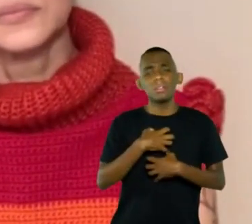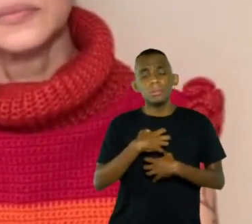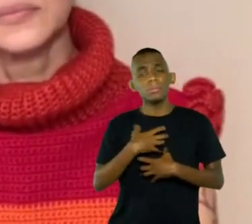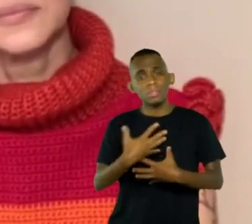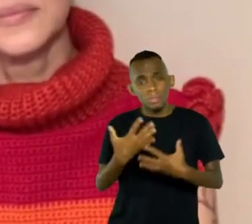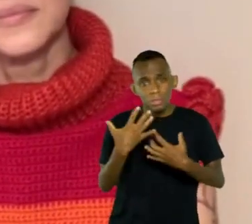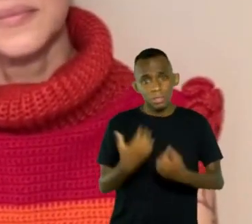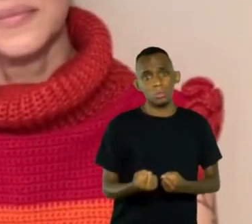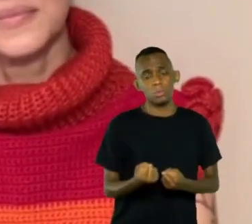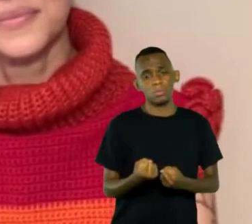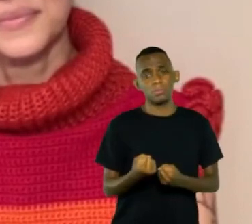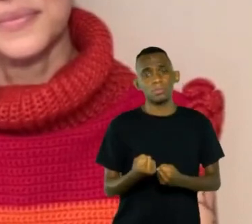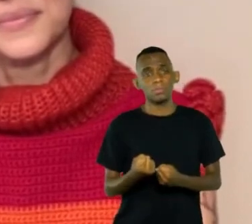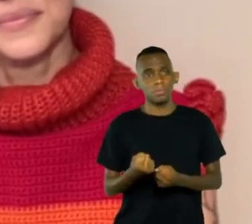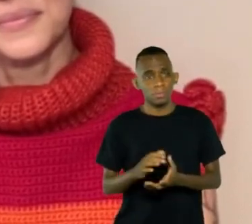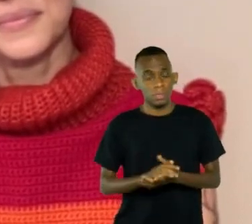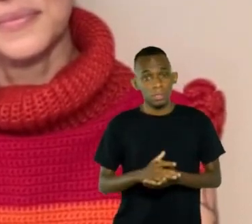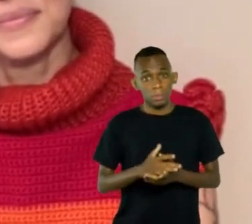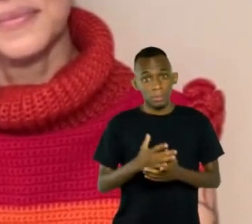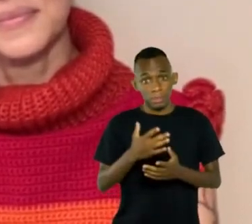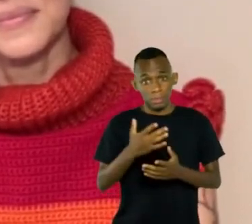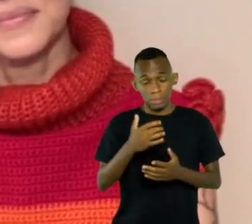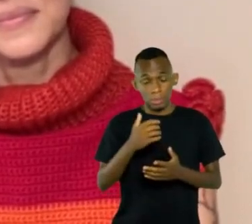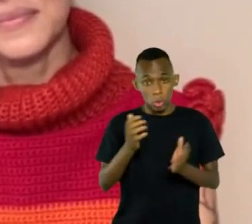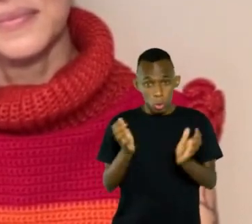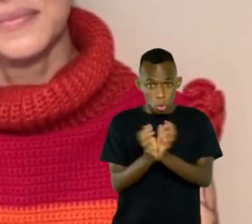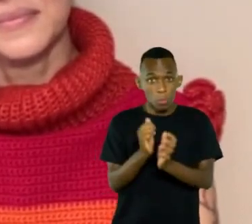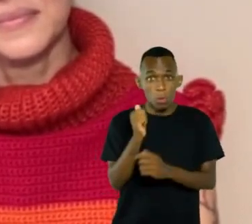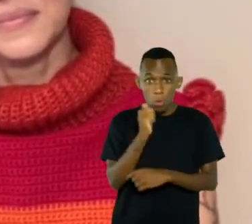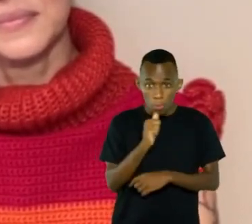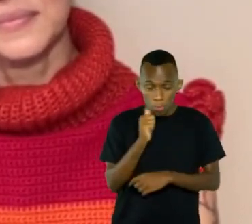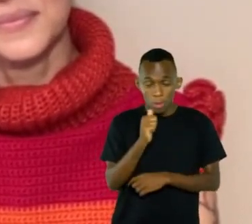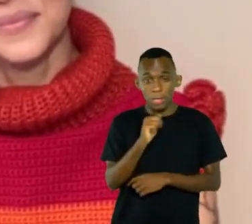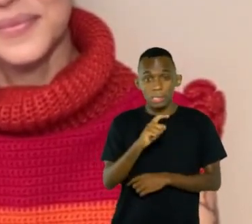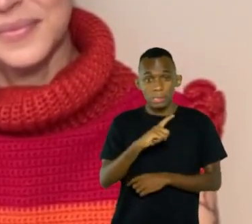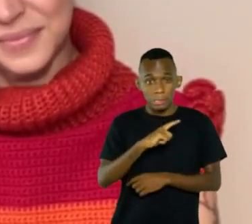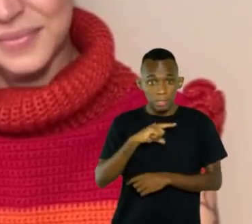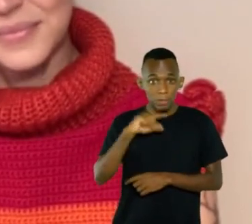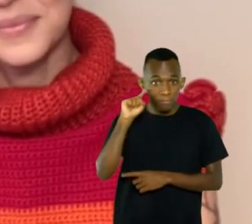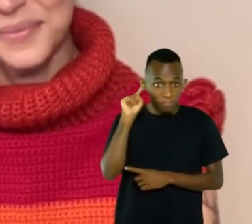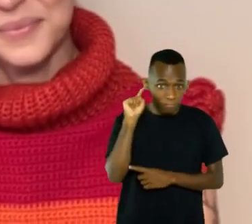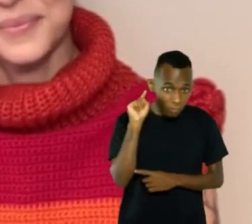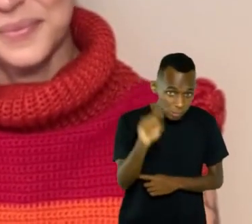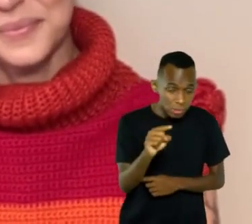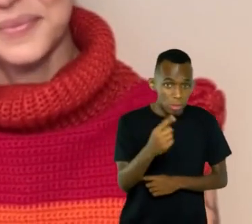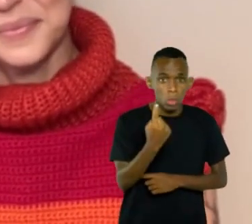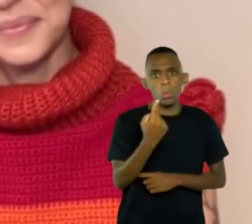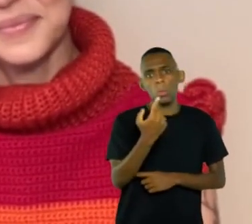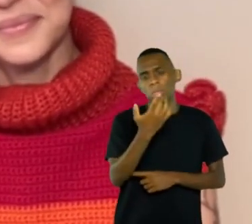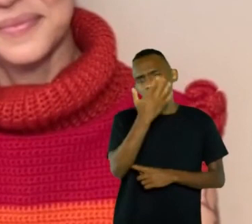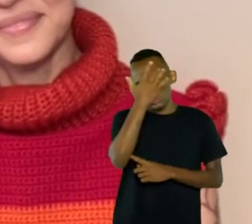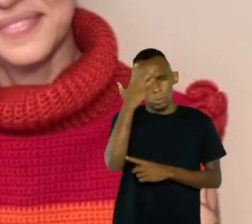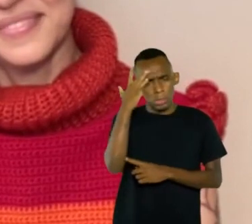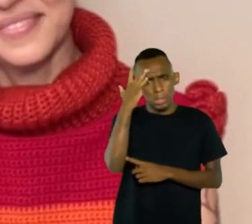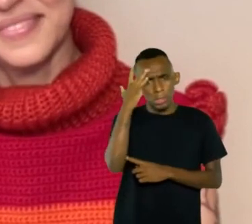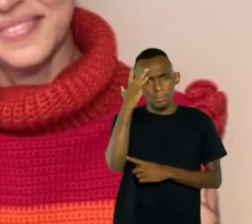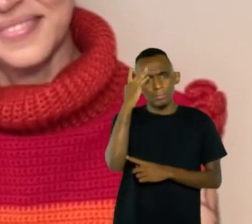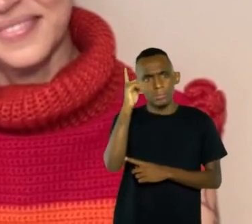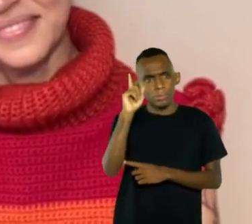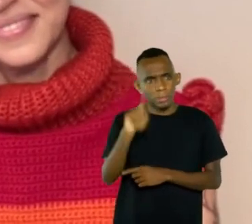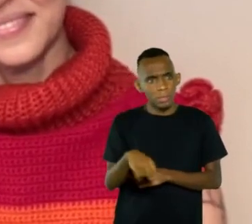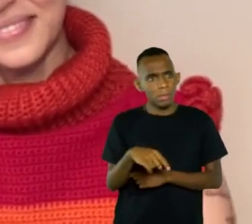para as mulheres ter você, uma das mulheres à frente disso aí, é